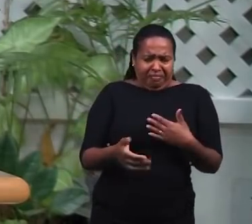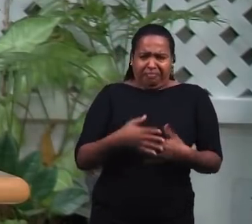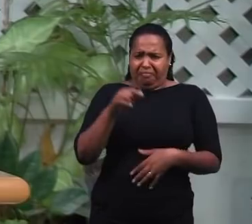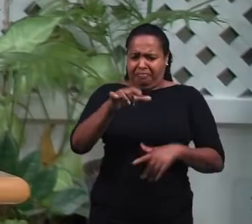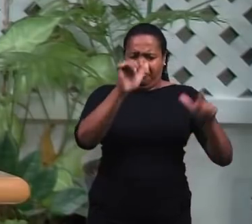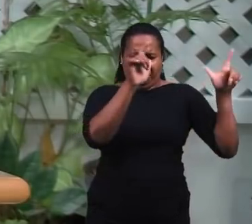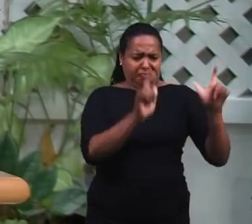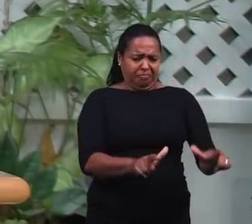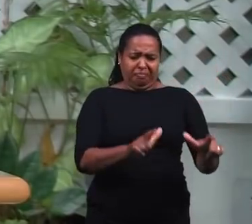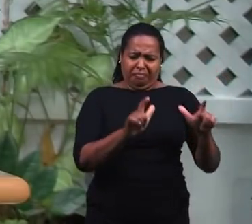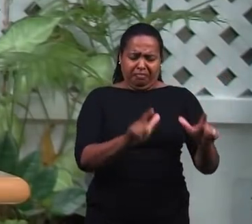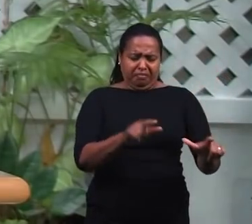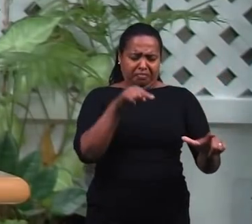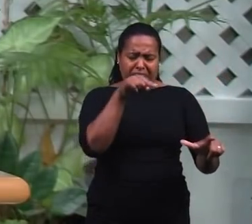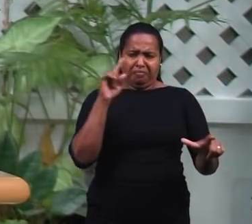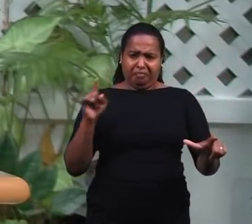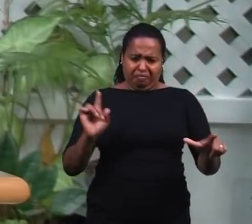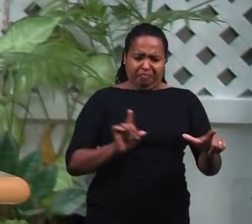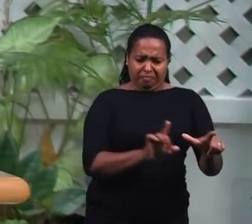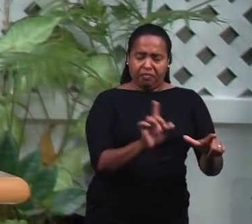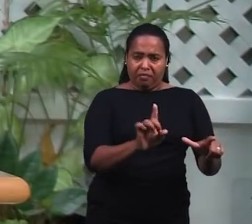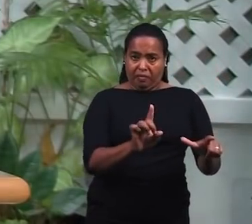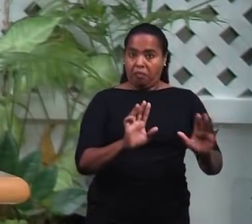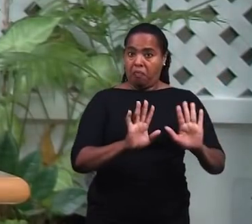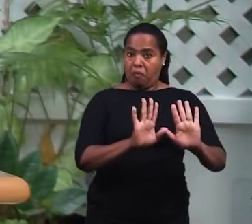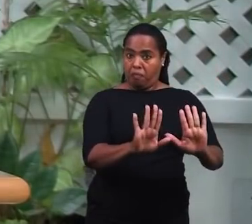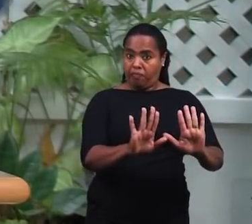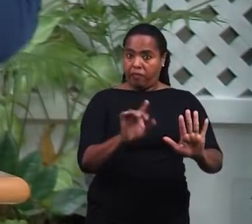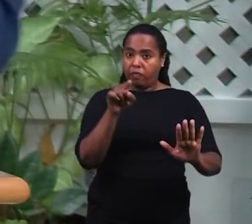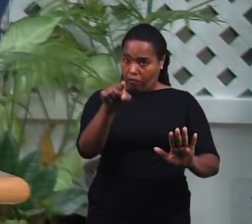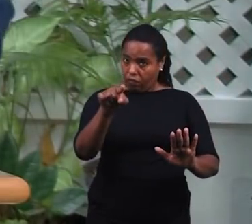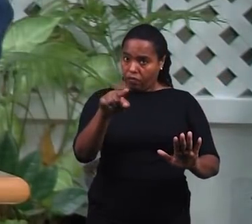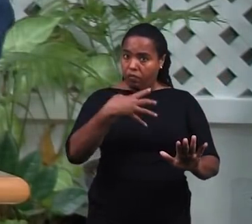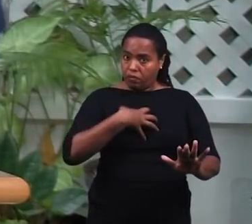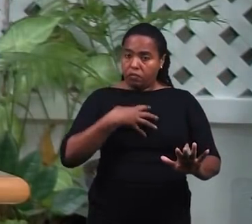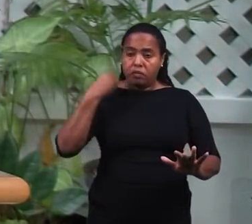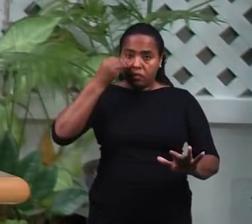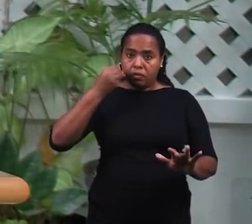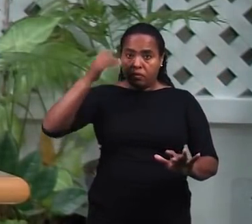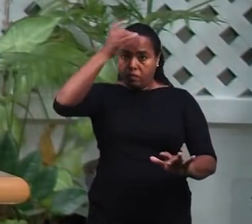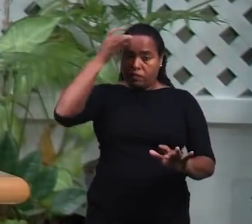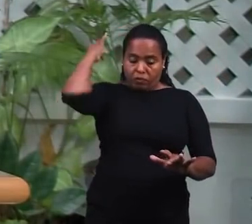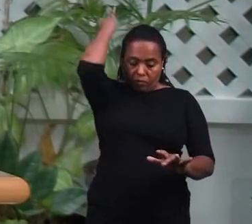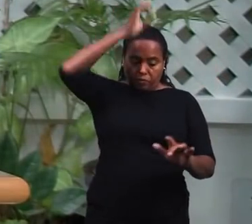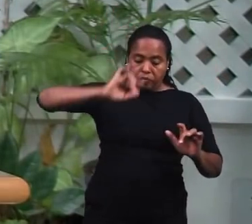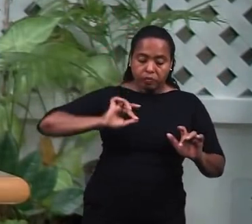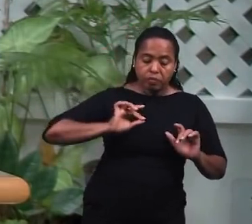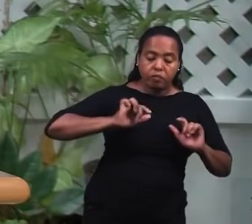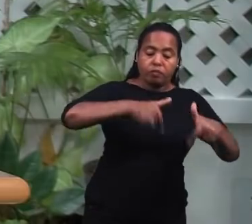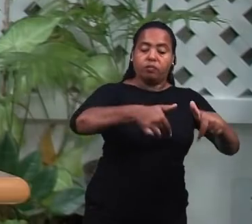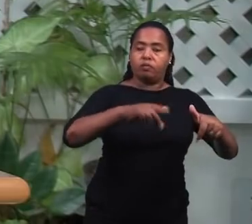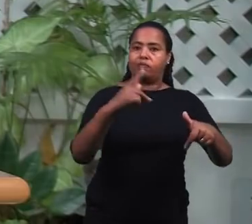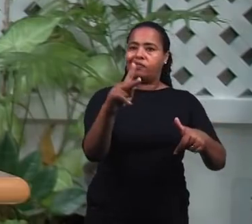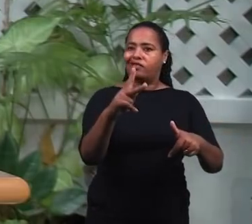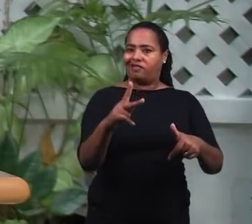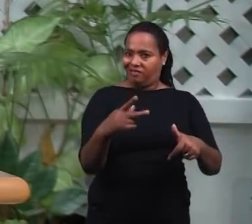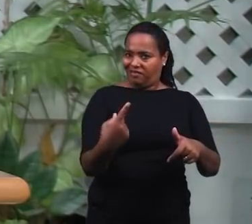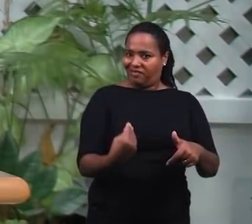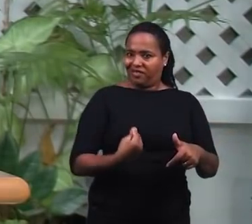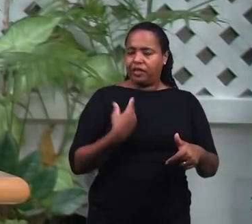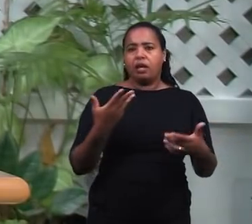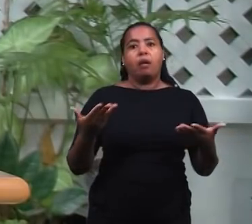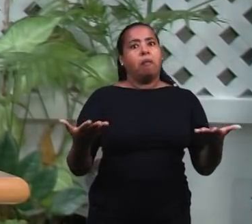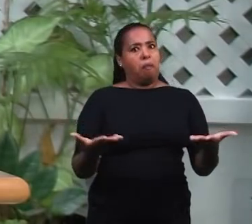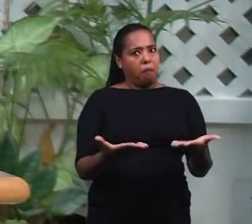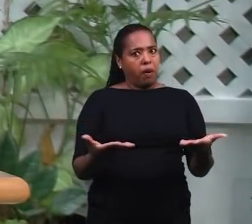dia você teve essa experiência. O Espírito Santo operou na sua vida. O problema agora é estar pronto